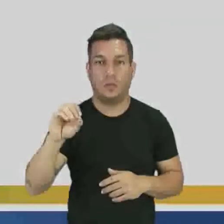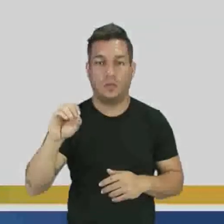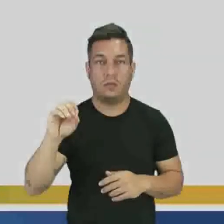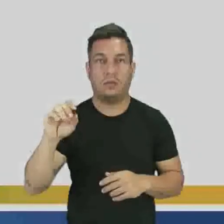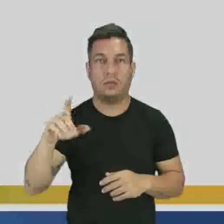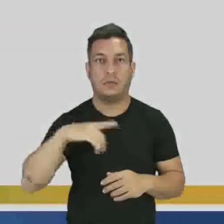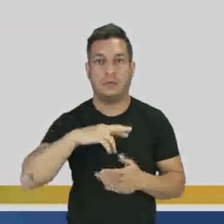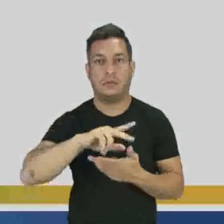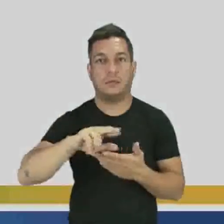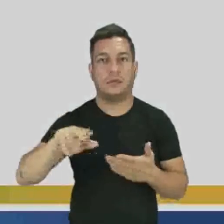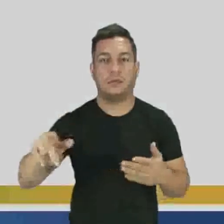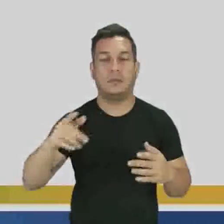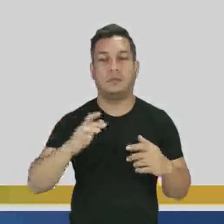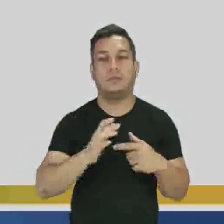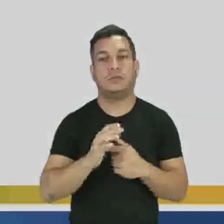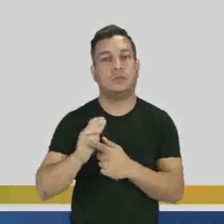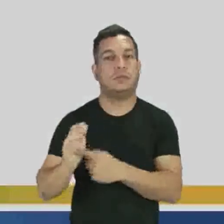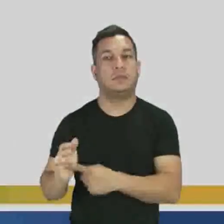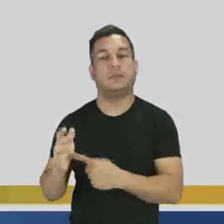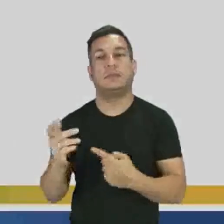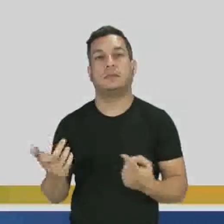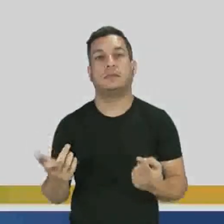em diferentes direções